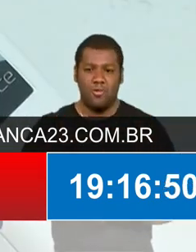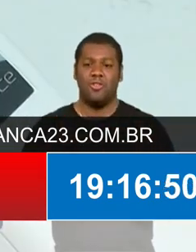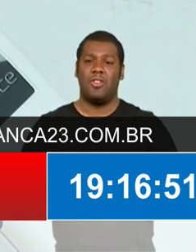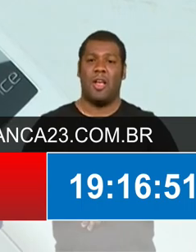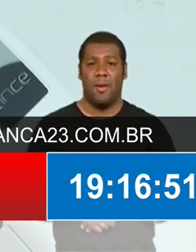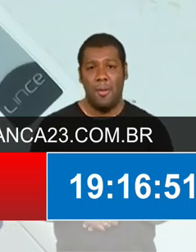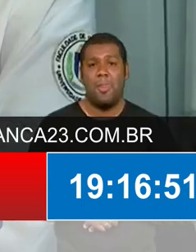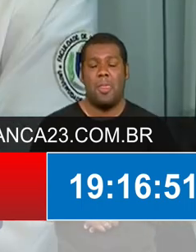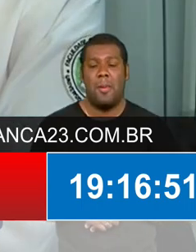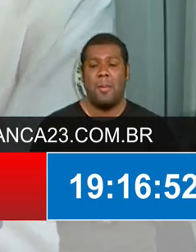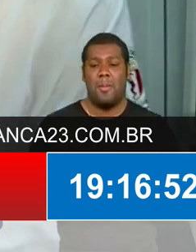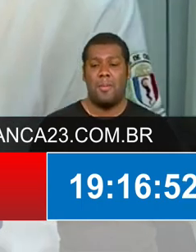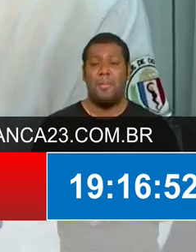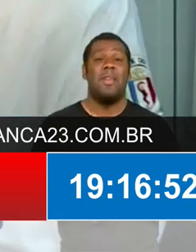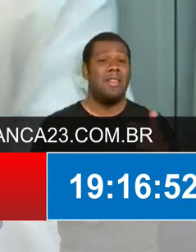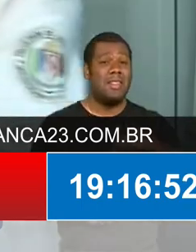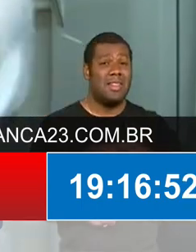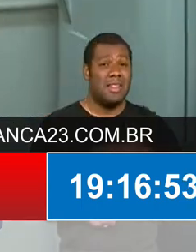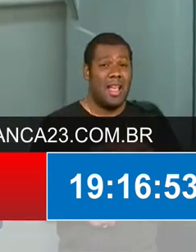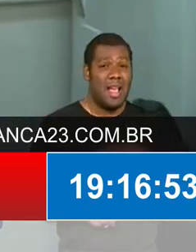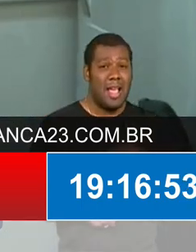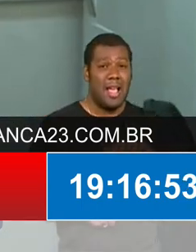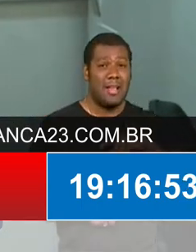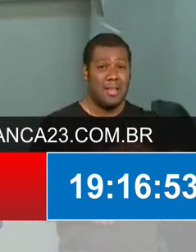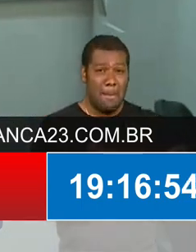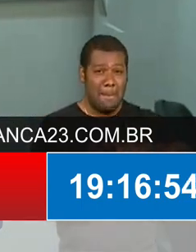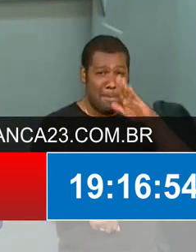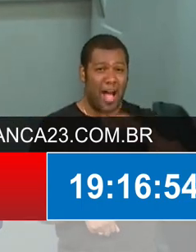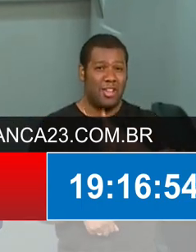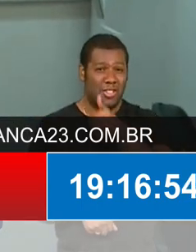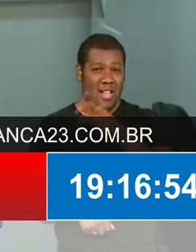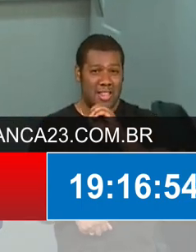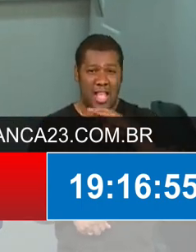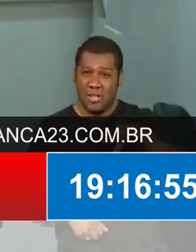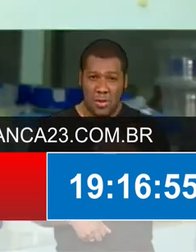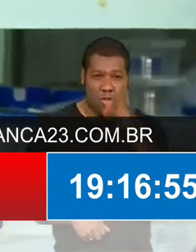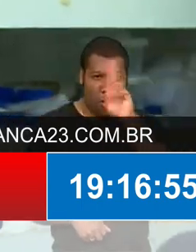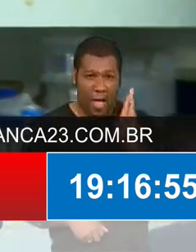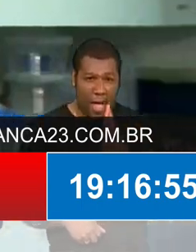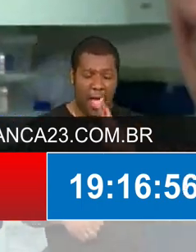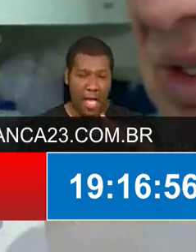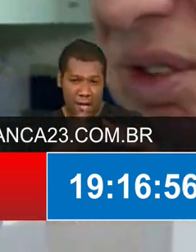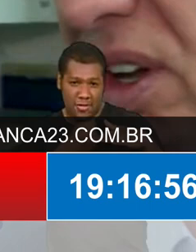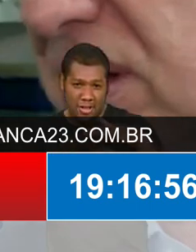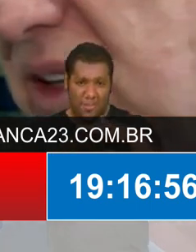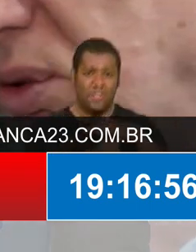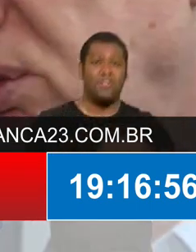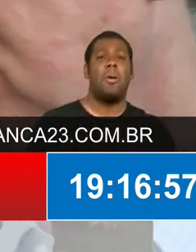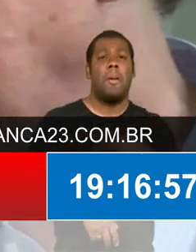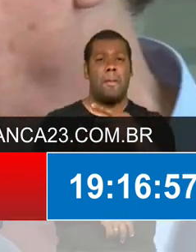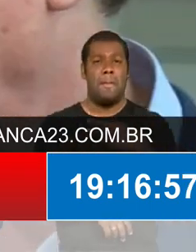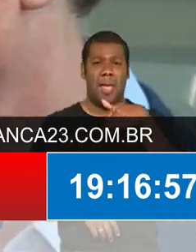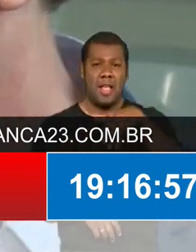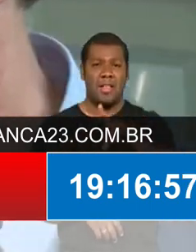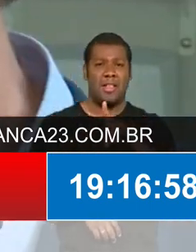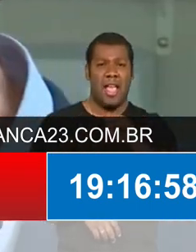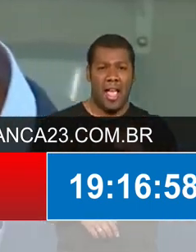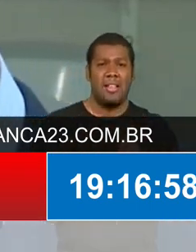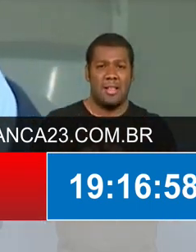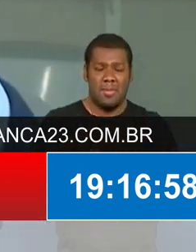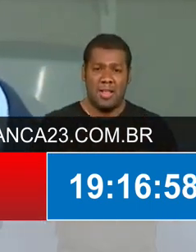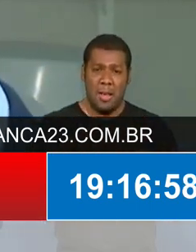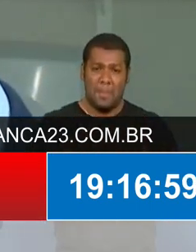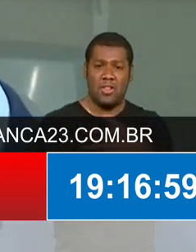com a Unesco. Foram mais de R$10 milhões, com incentivos de FAPESP, BNDES, Ministério